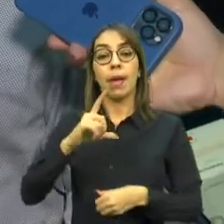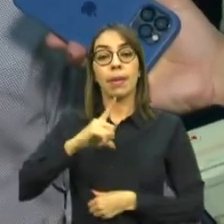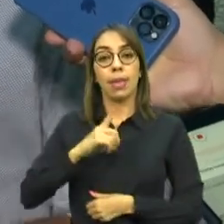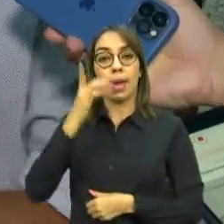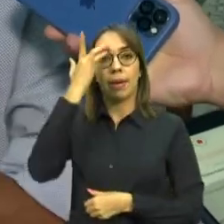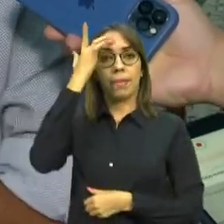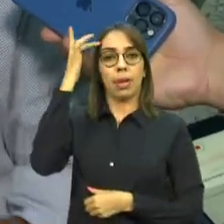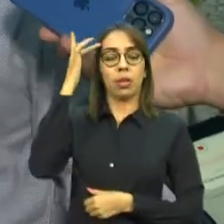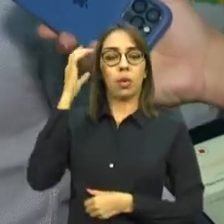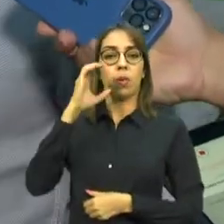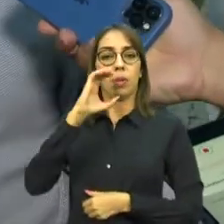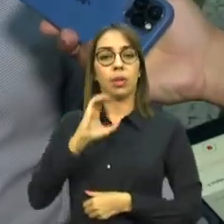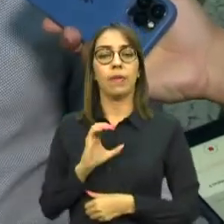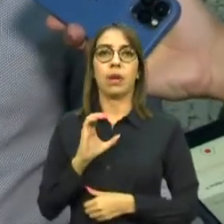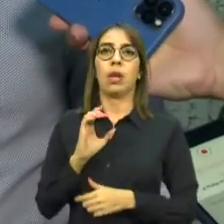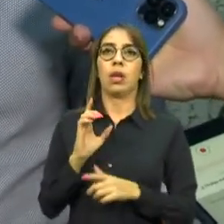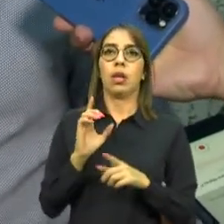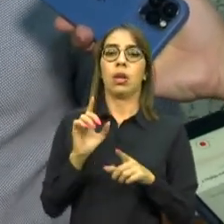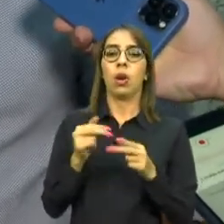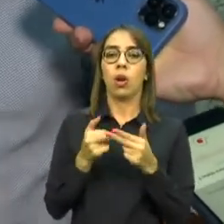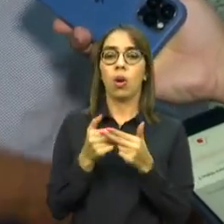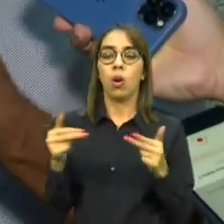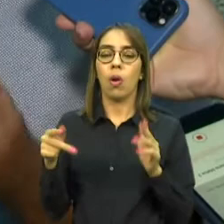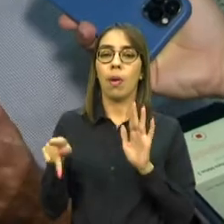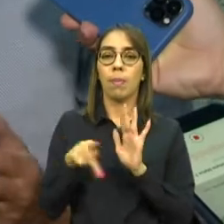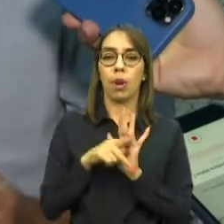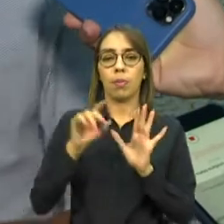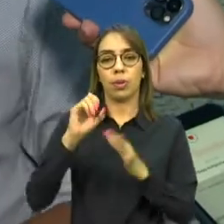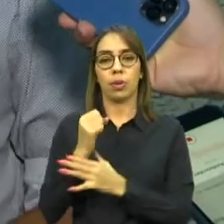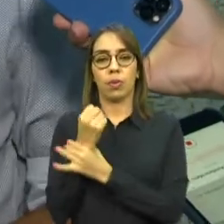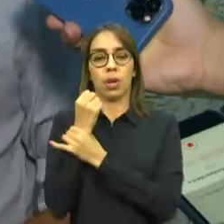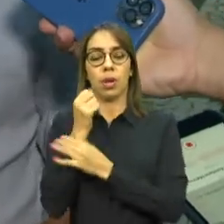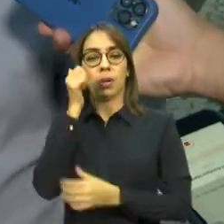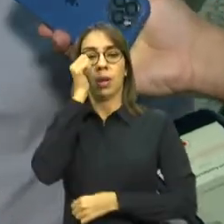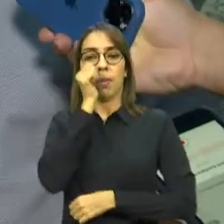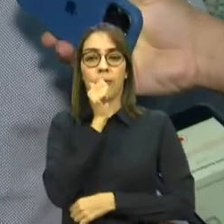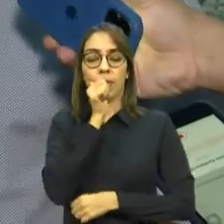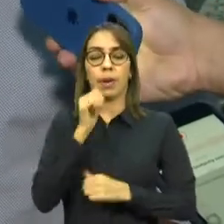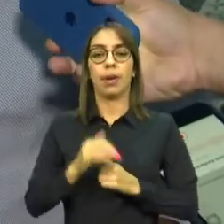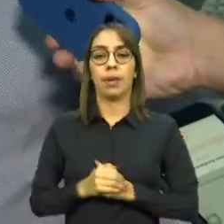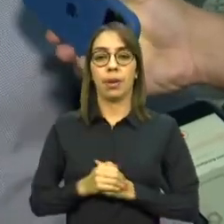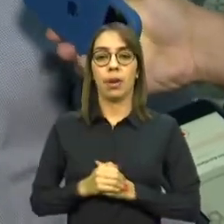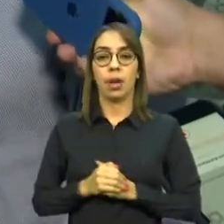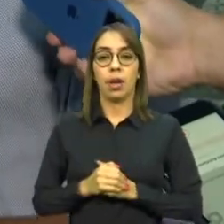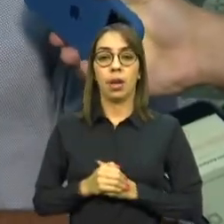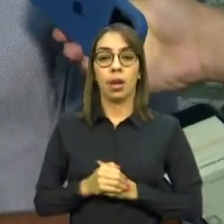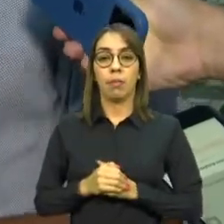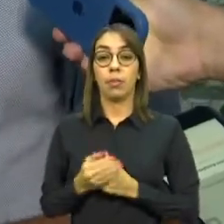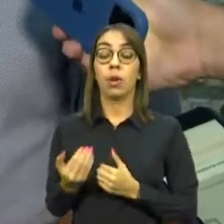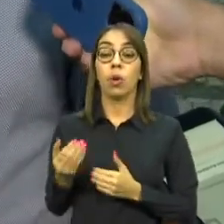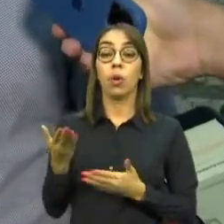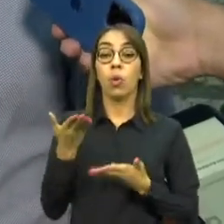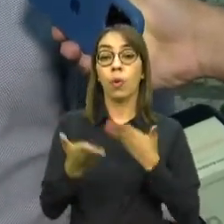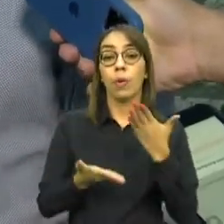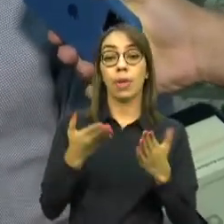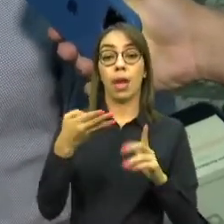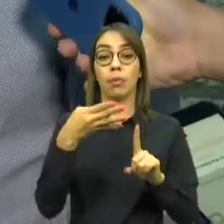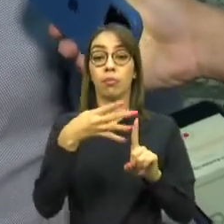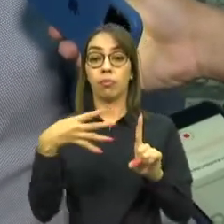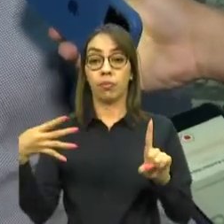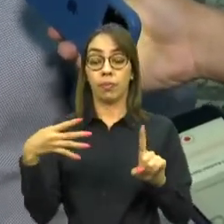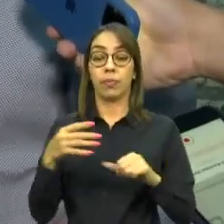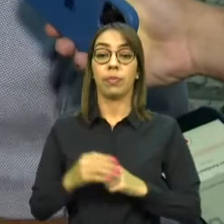aqui serviço da Procuradoria Especial da Mulher, temos serviço para o segmento LGBT, temos serviço aqui da